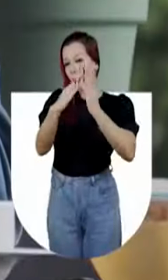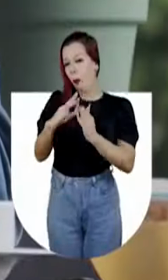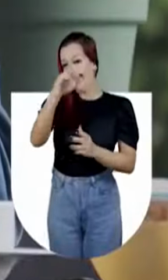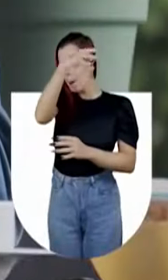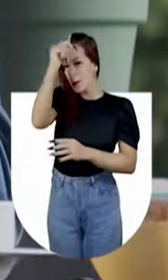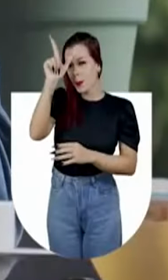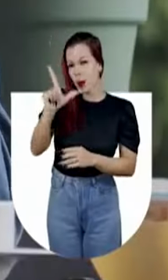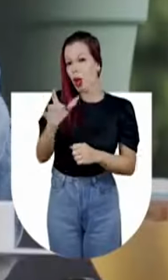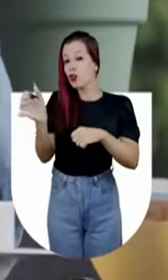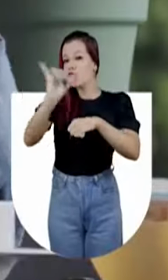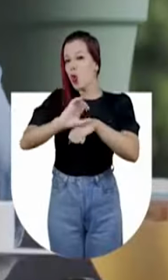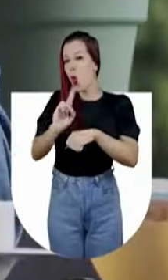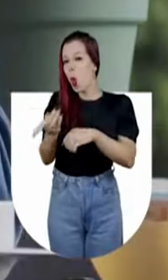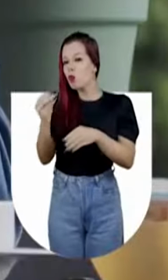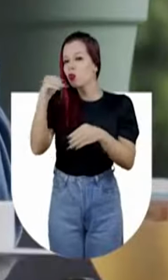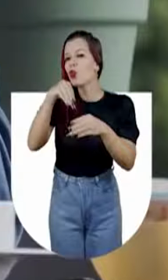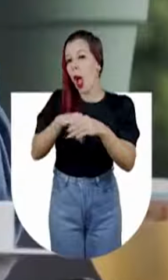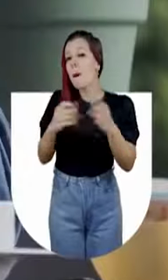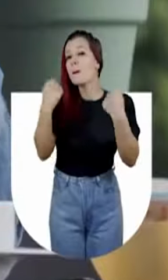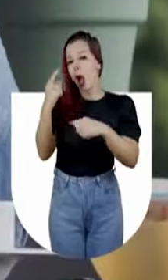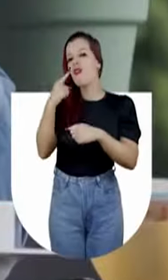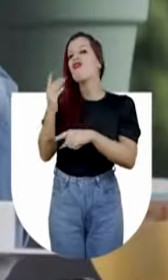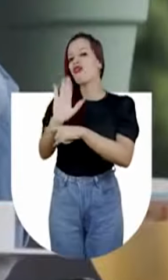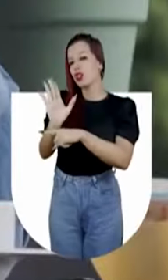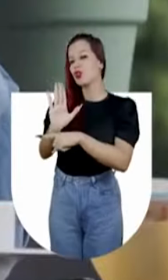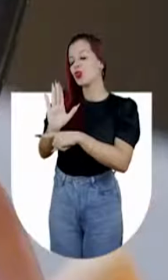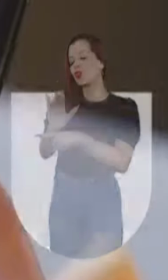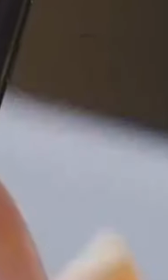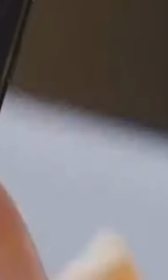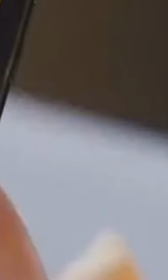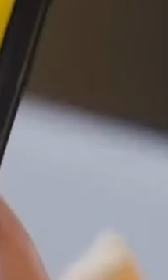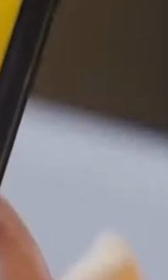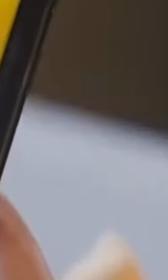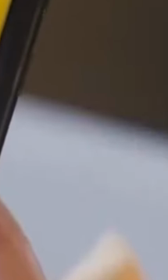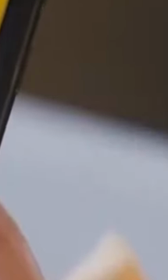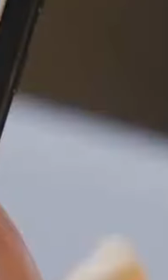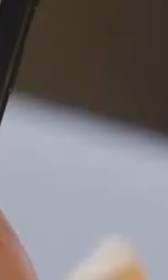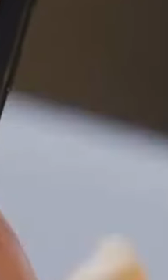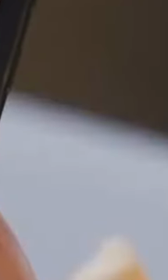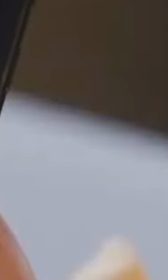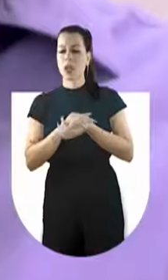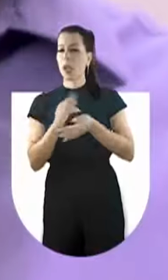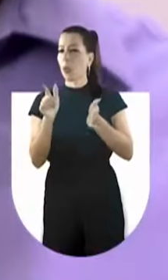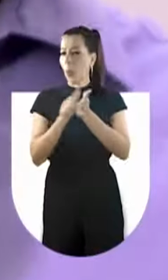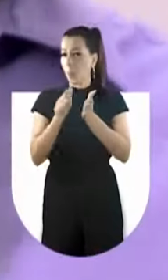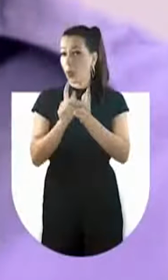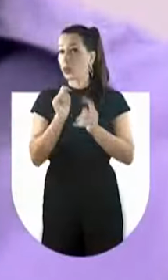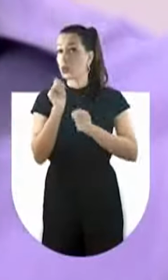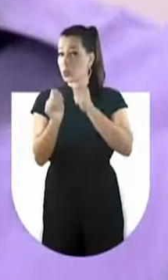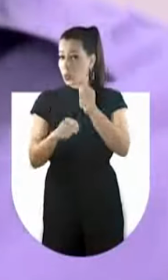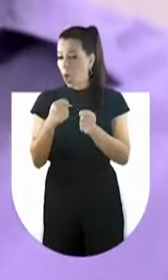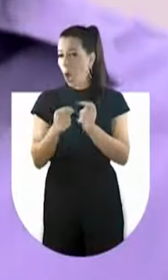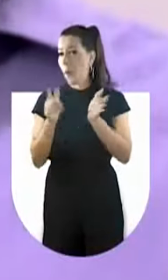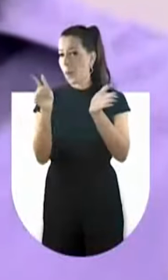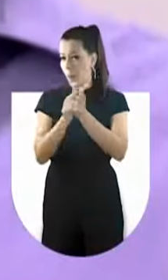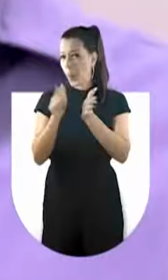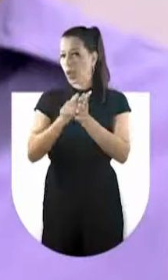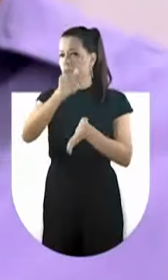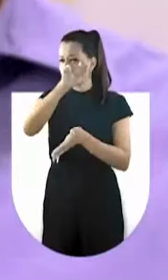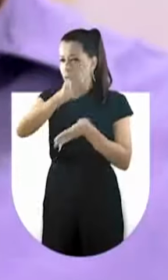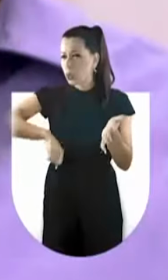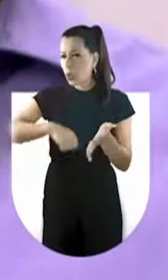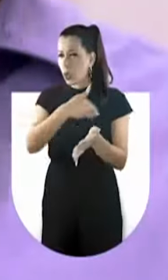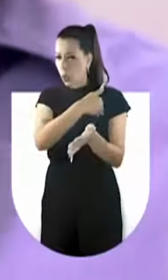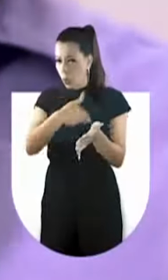Se você é de Mato Grosso do Sul, da capital ou do interior, você tem que ver esse vídeo. O contrato de gestão é um documento assinado